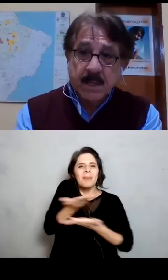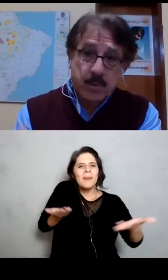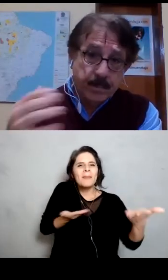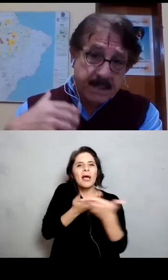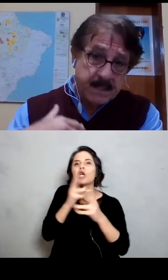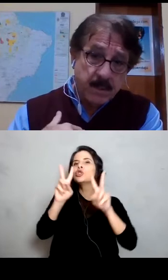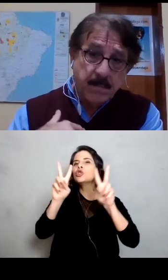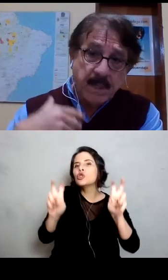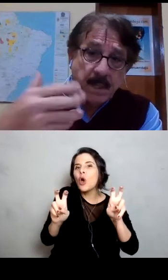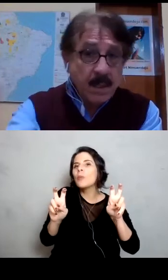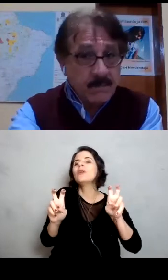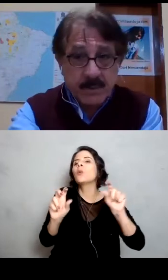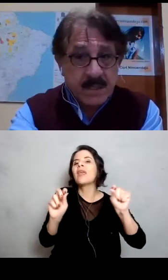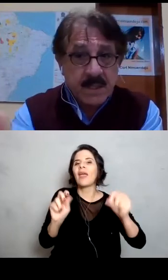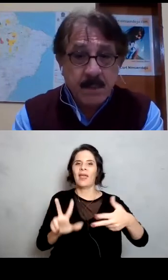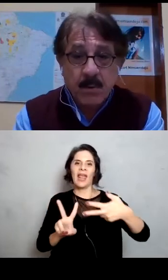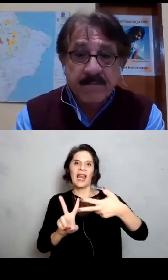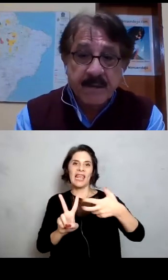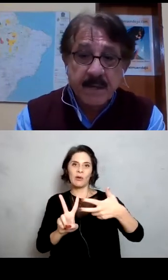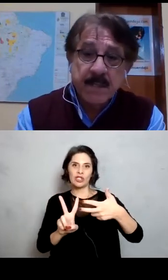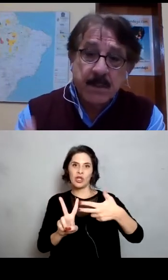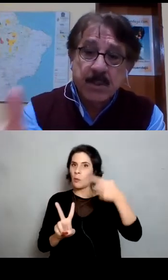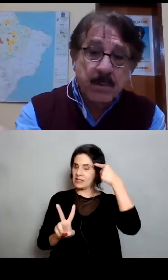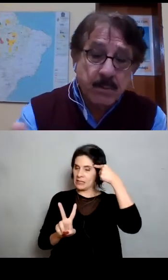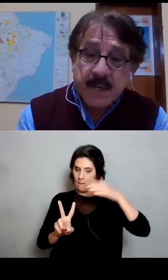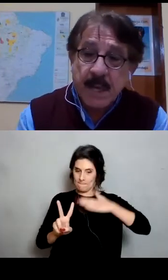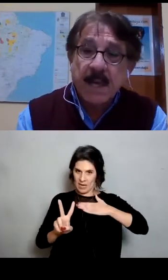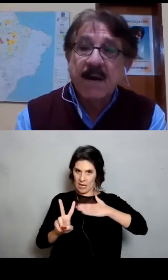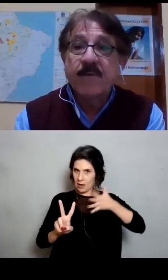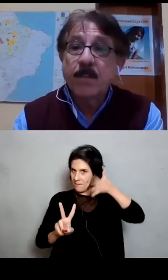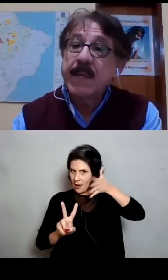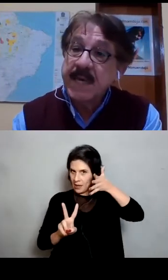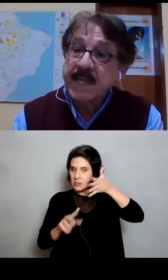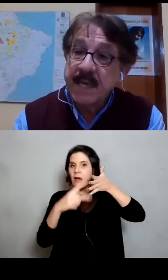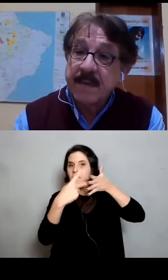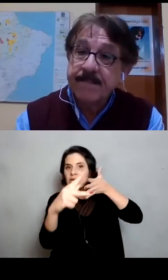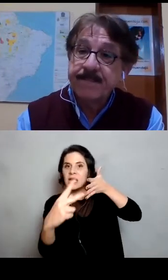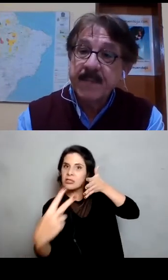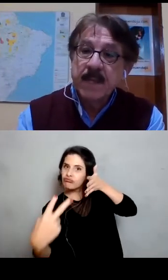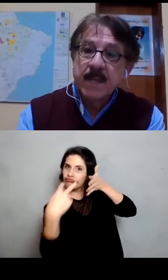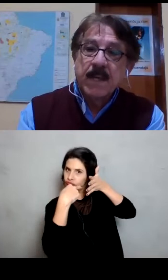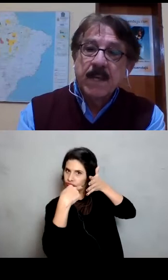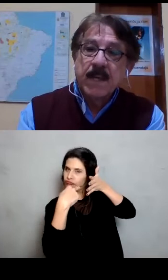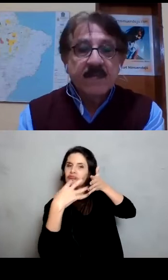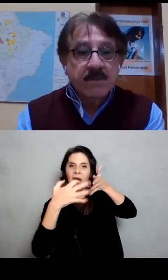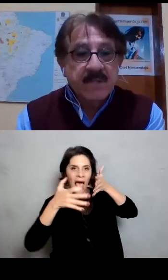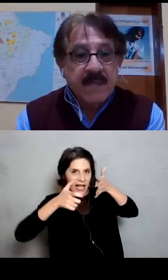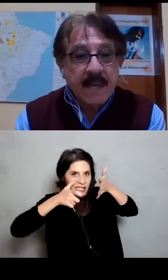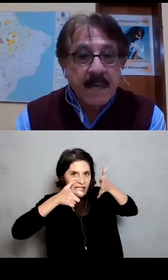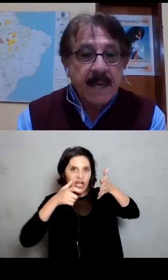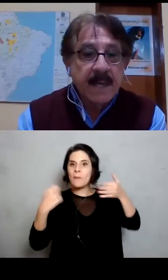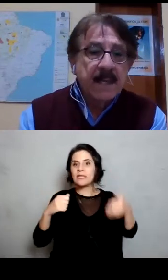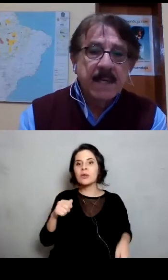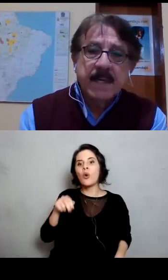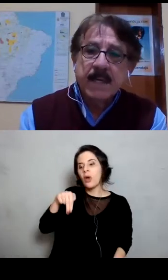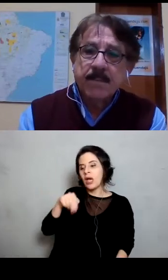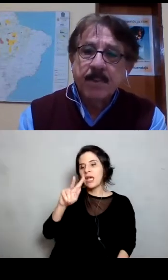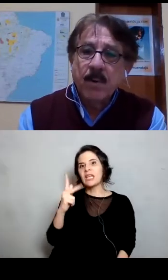indígenas, eu estou pensando em mim e em vocês que me ouvem. Então, eu tenho que usar a forma Nhandê. Agora, se eu